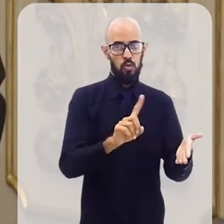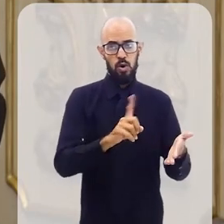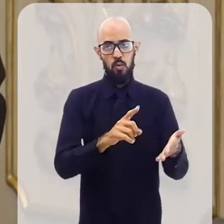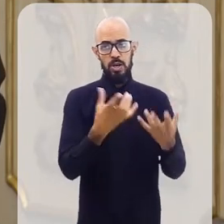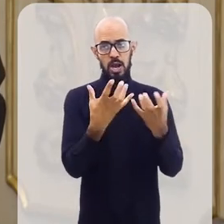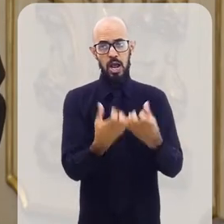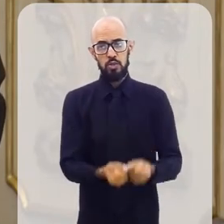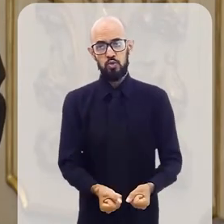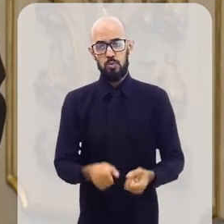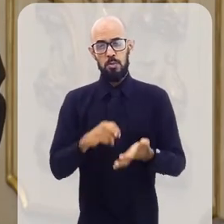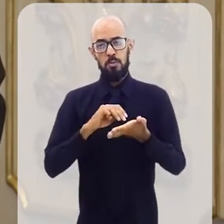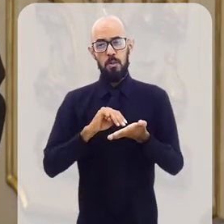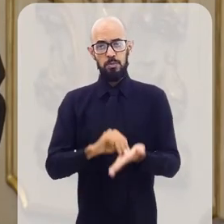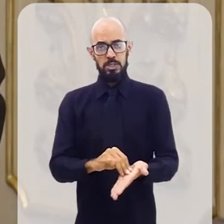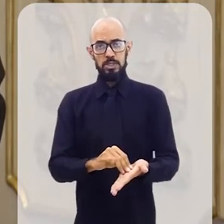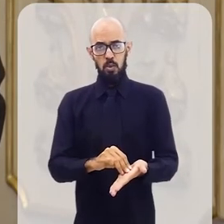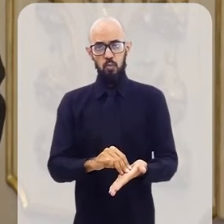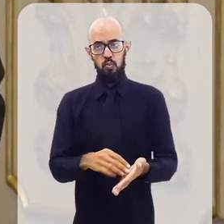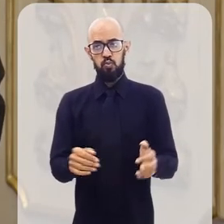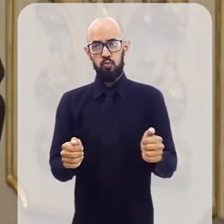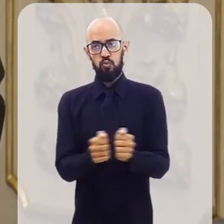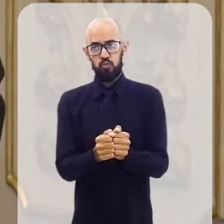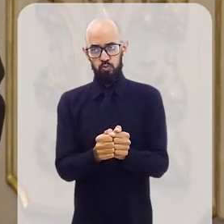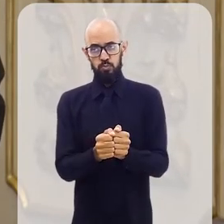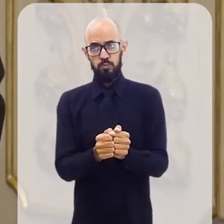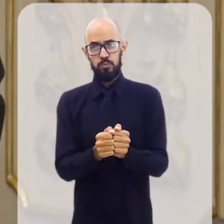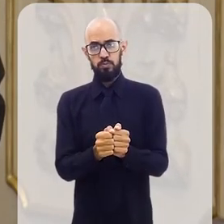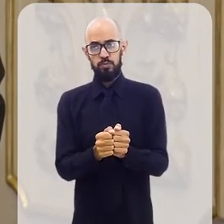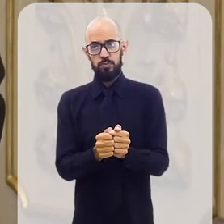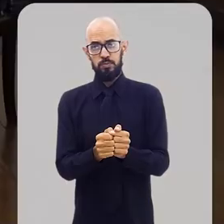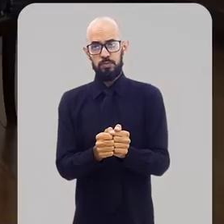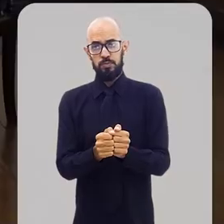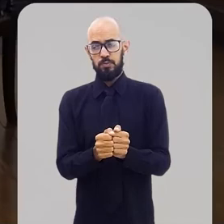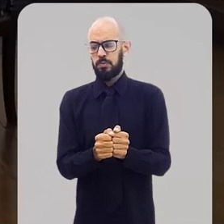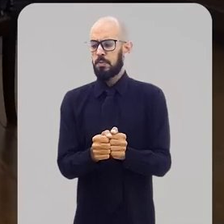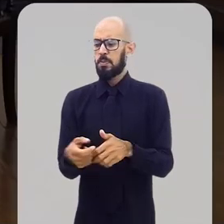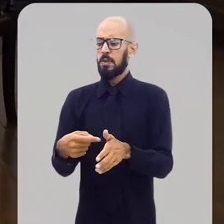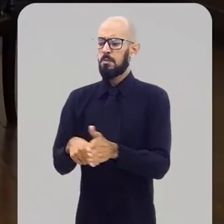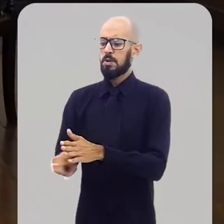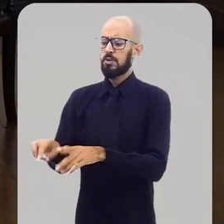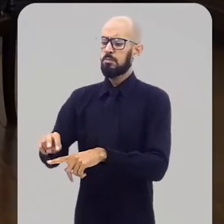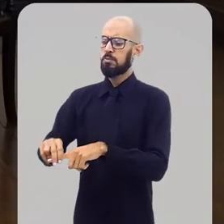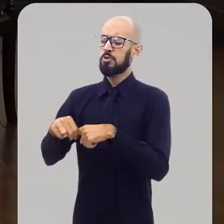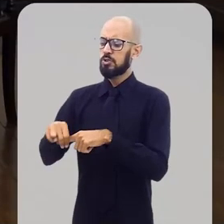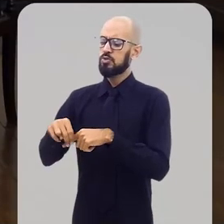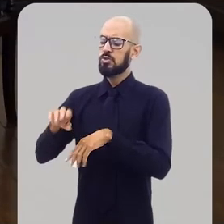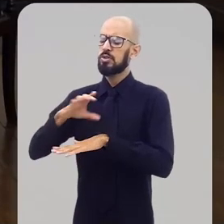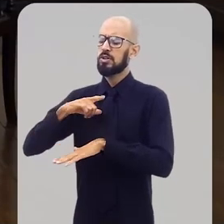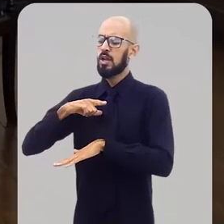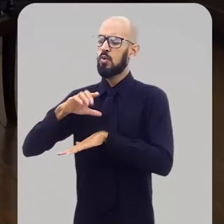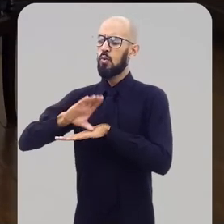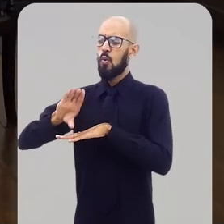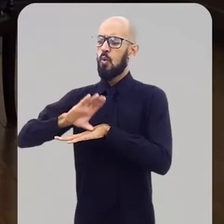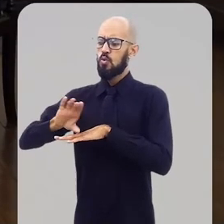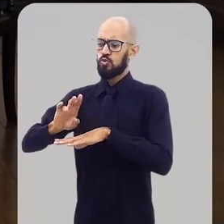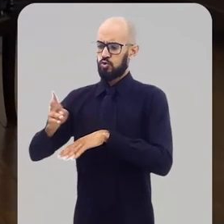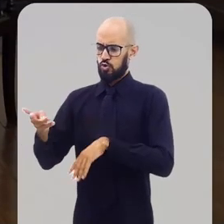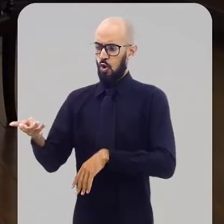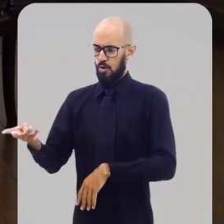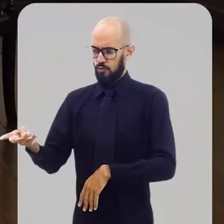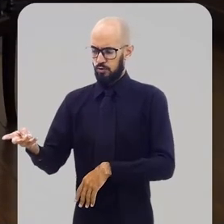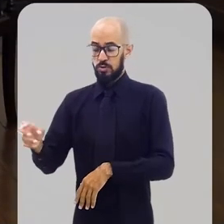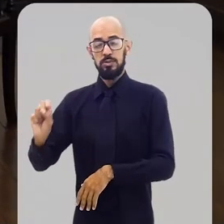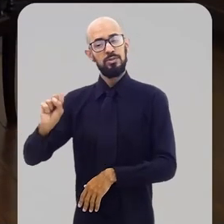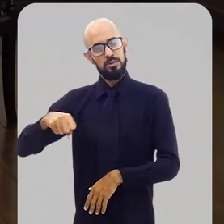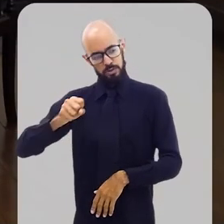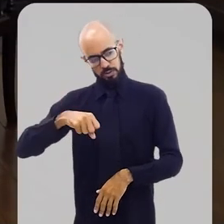mas eles assumem uma missão juntos e por isso o curso de noivos curso de noivos